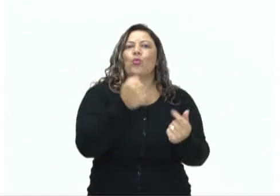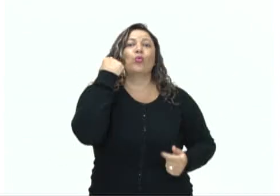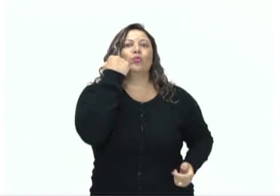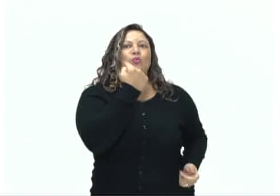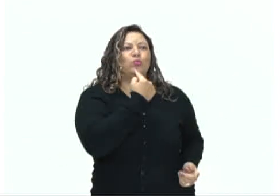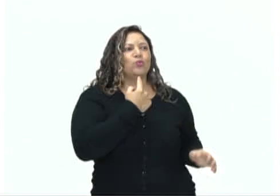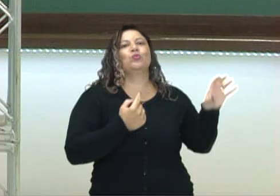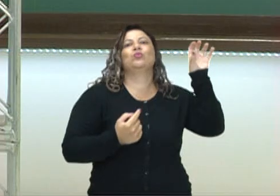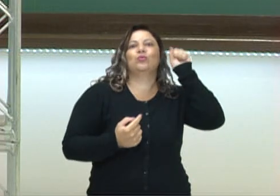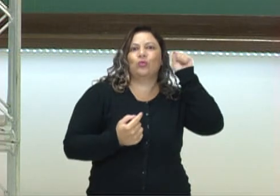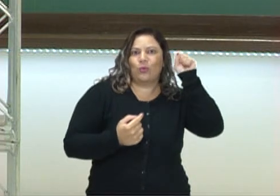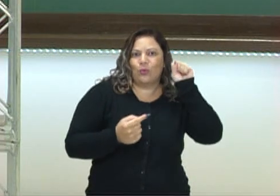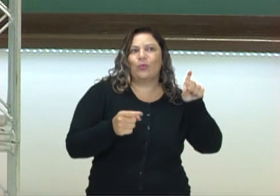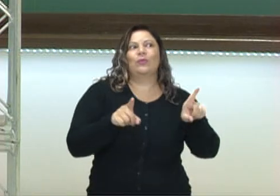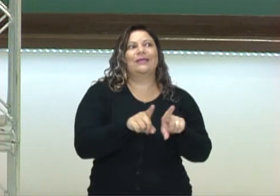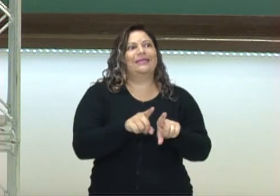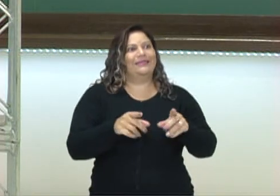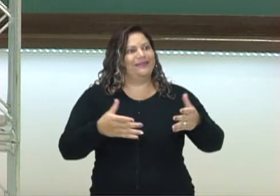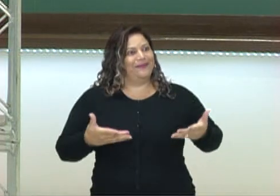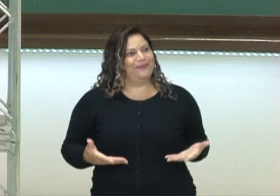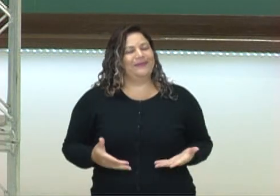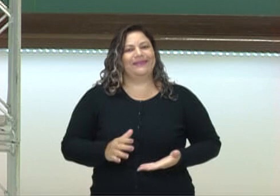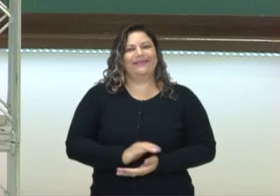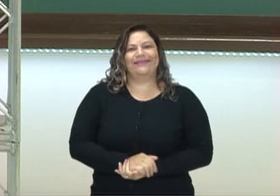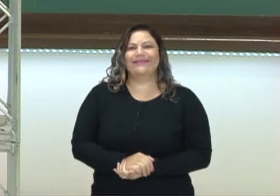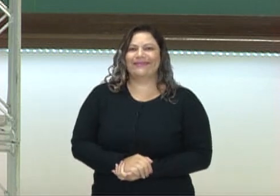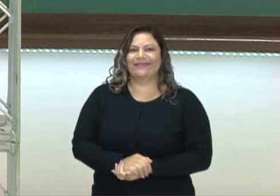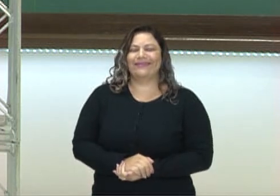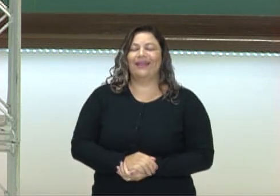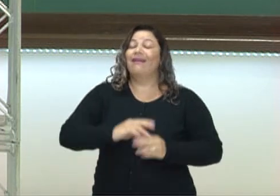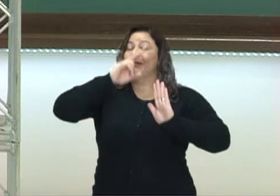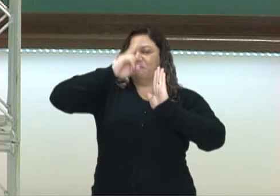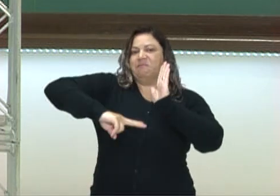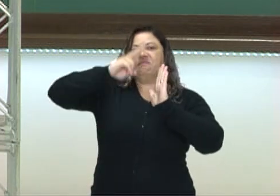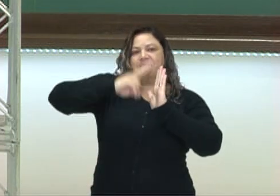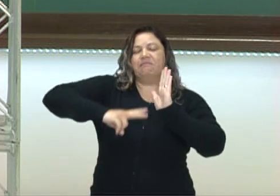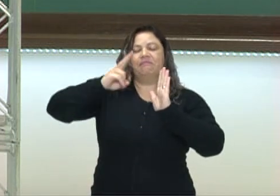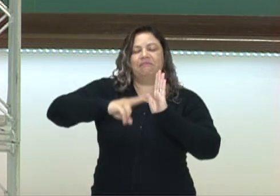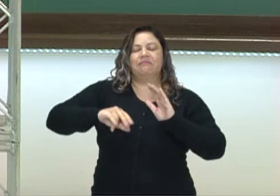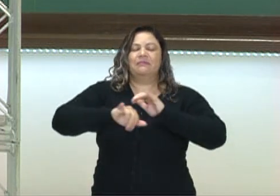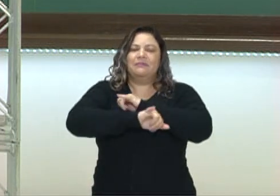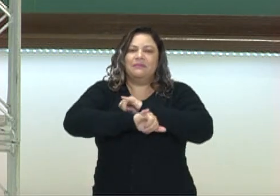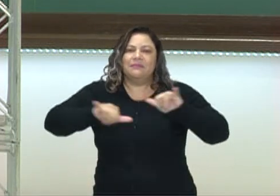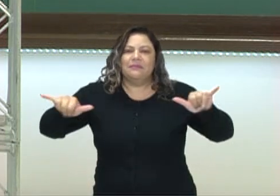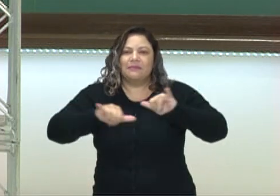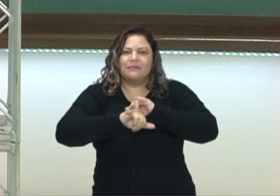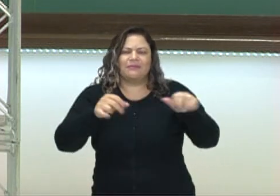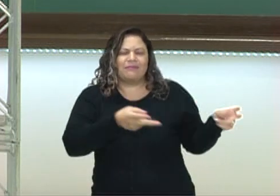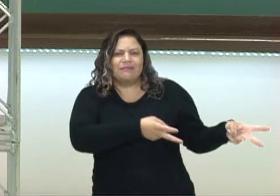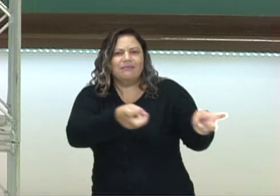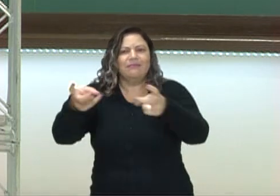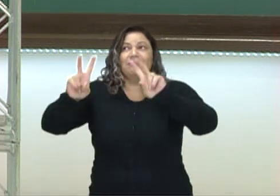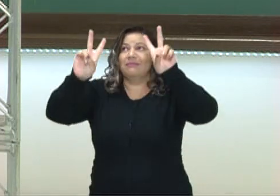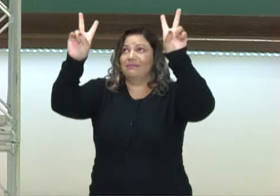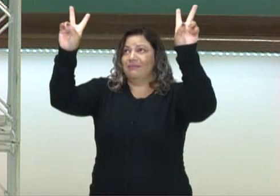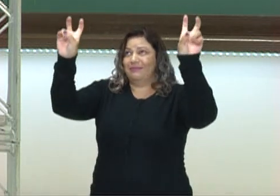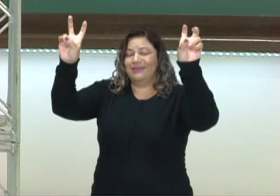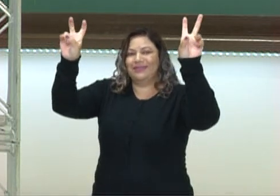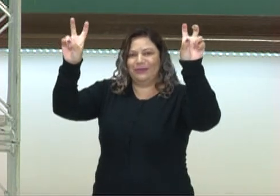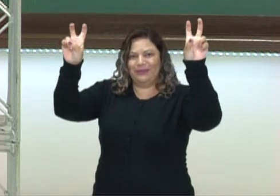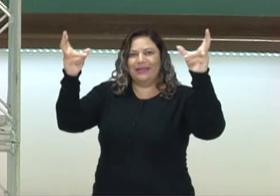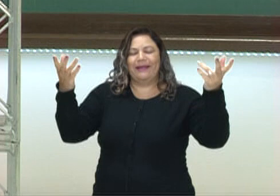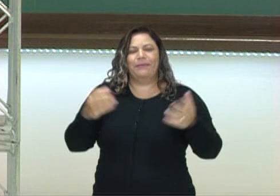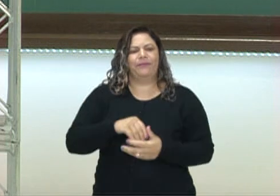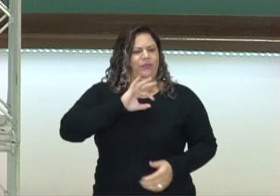ouvintes. Veja só, lemos um trecho da notícia, conseguimos verificar aí o tema, que é o